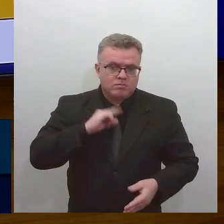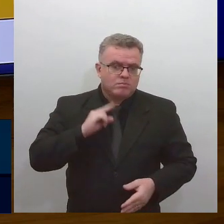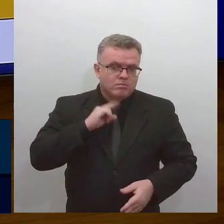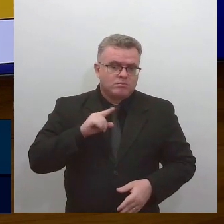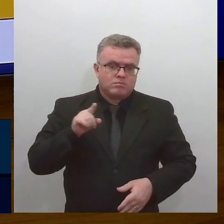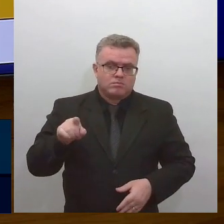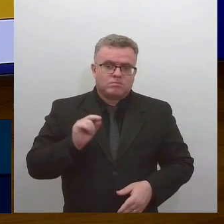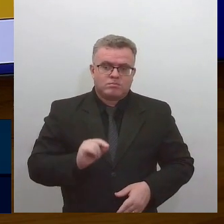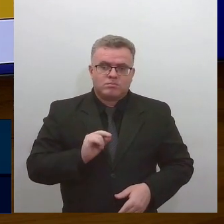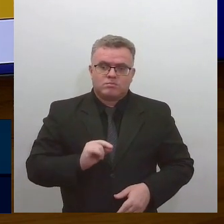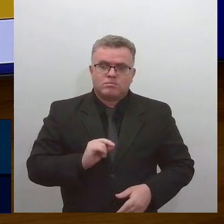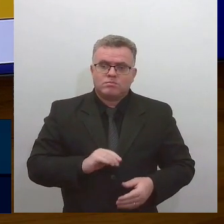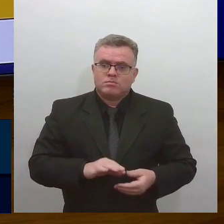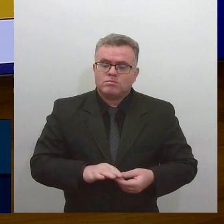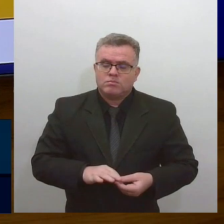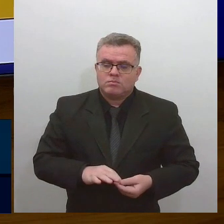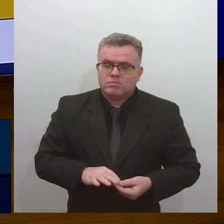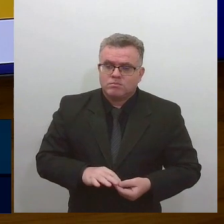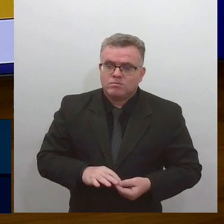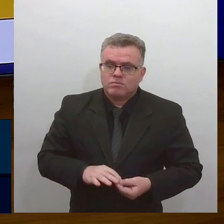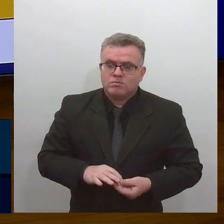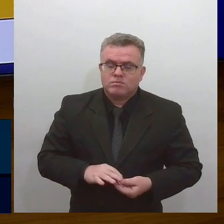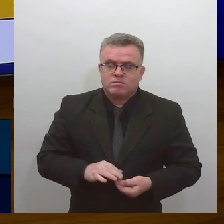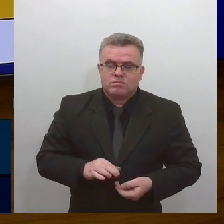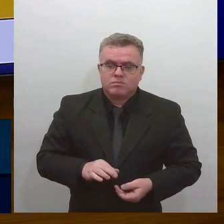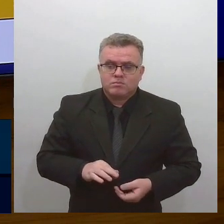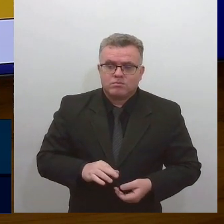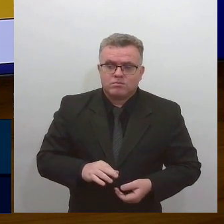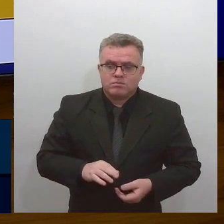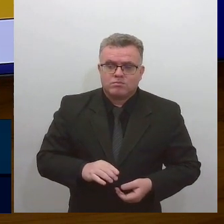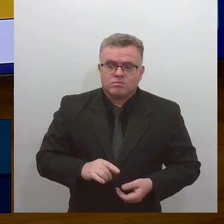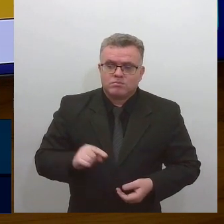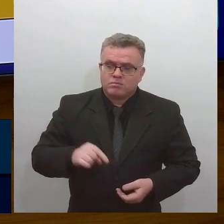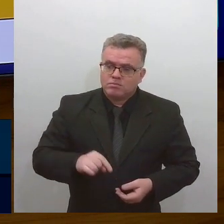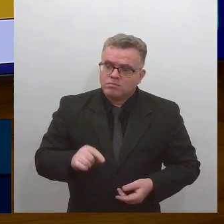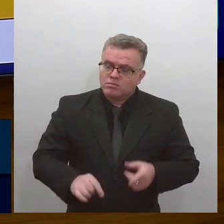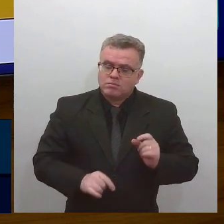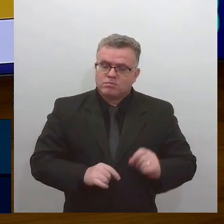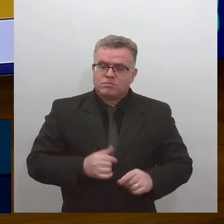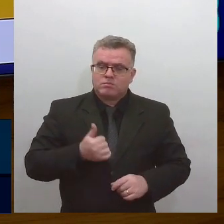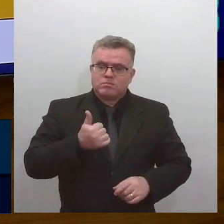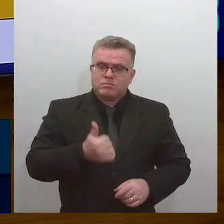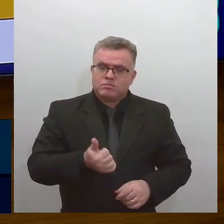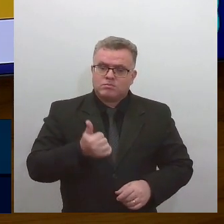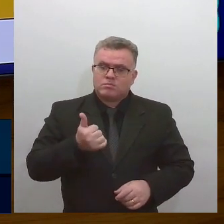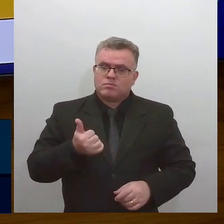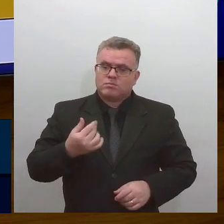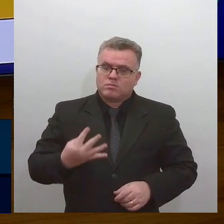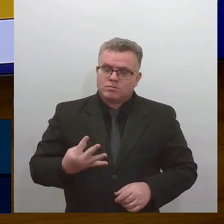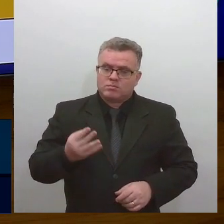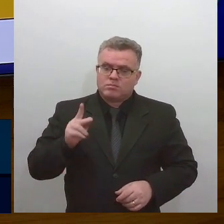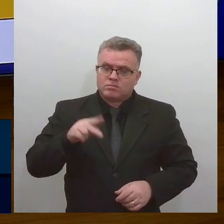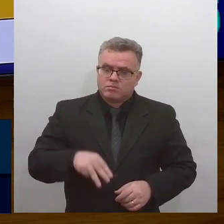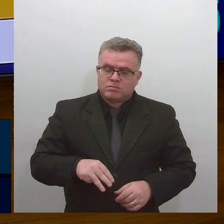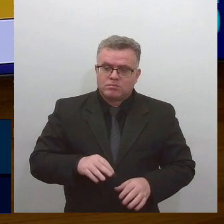então nós temos hoje 114 km na BR 235 e 206 km